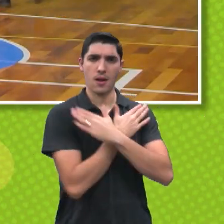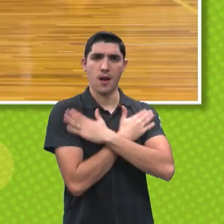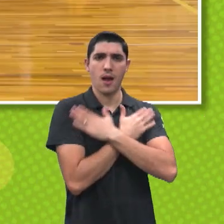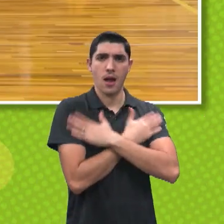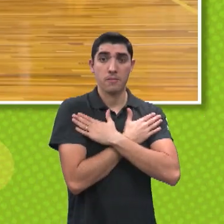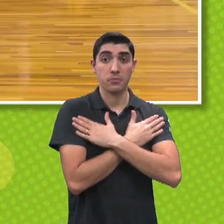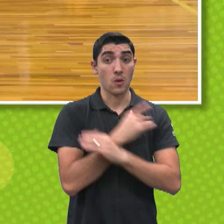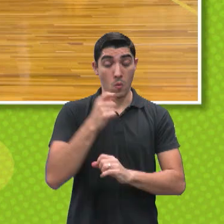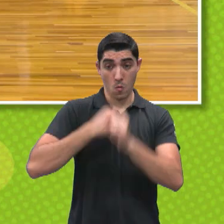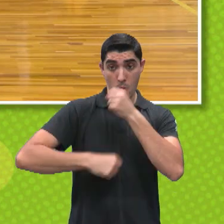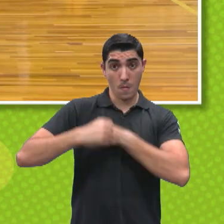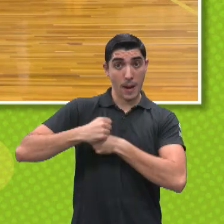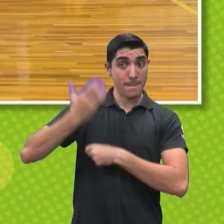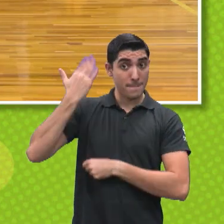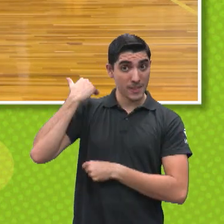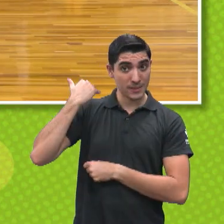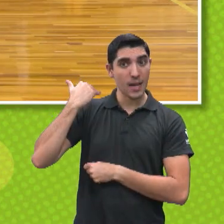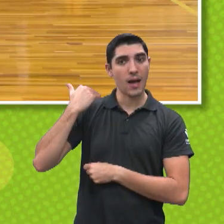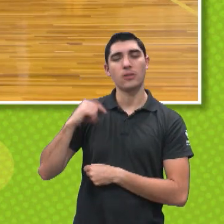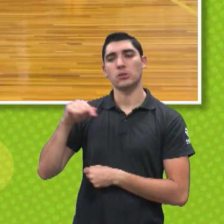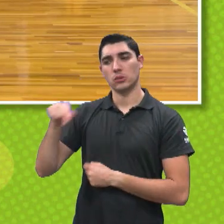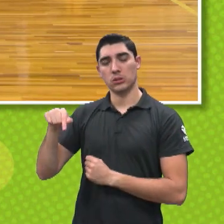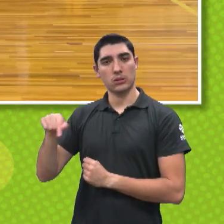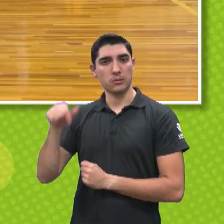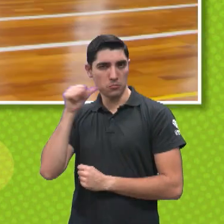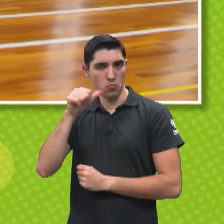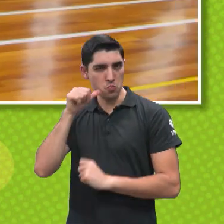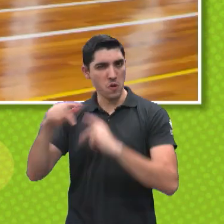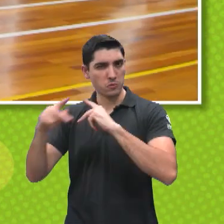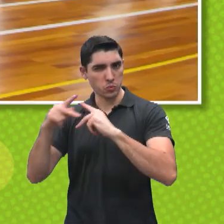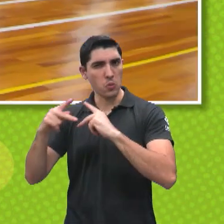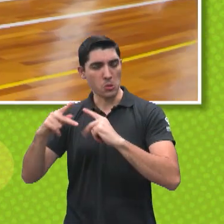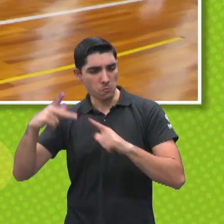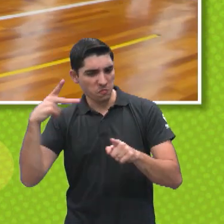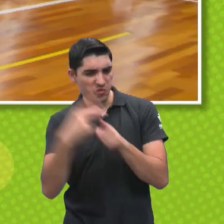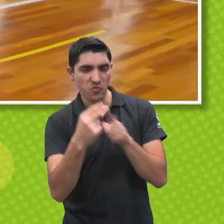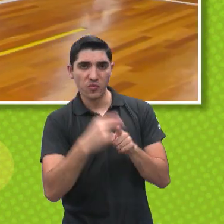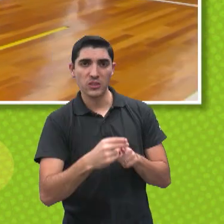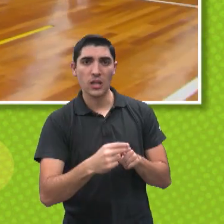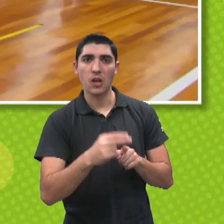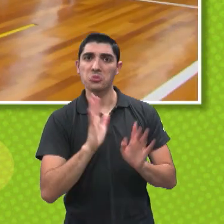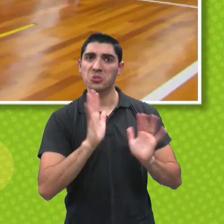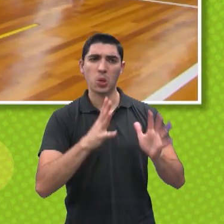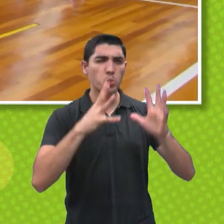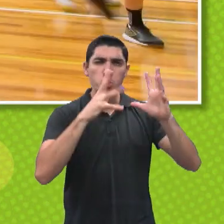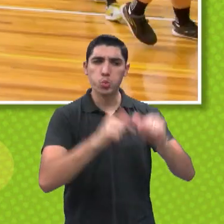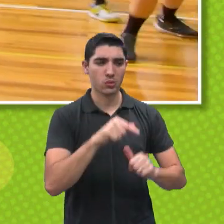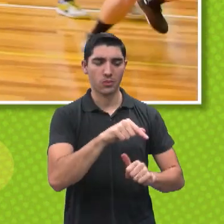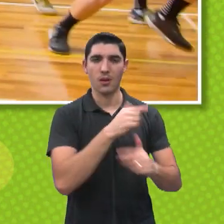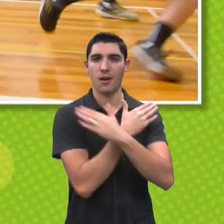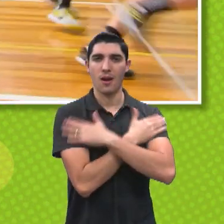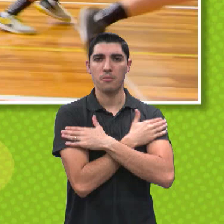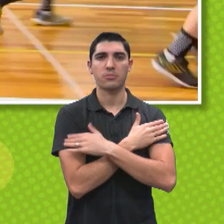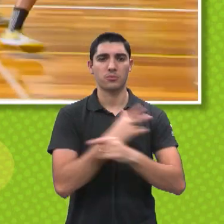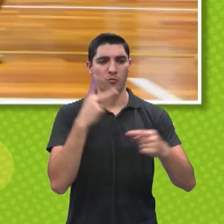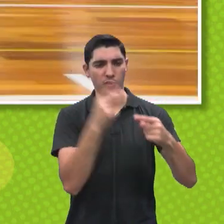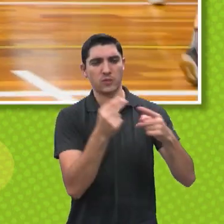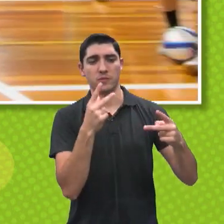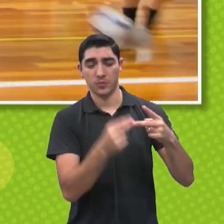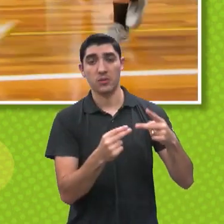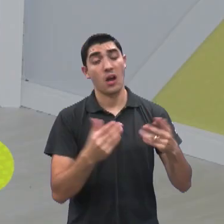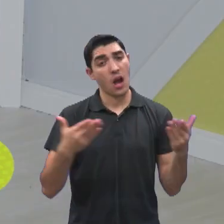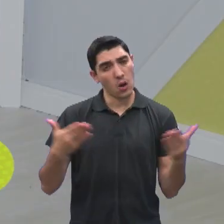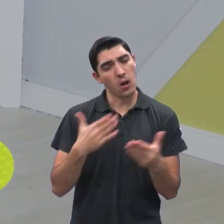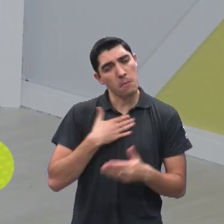quando enfrentaram o Campos do Jordão, venceram todas as partidas. Então esse jogo, em tese, é um pouco mais fácil para o time do São